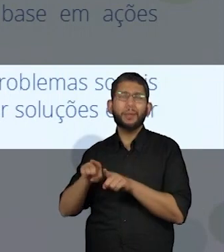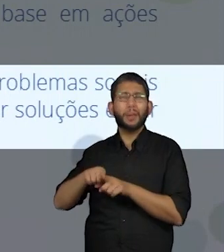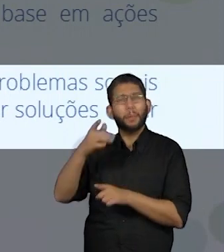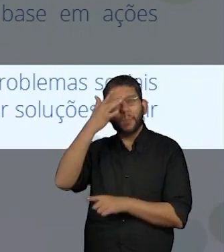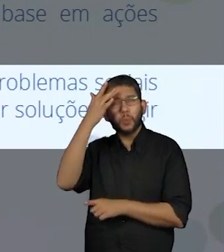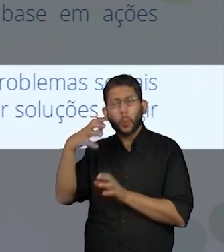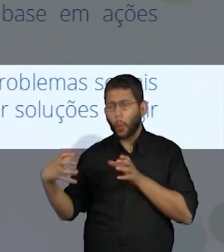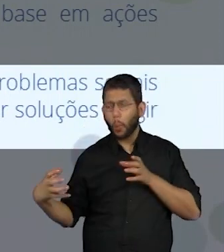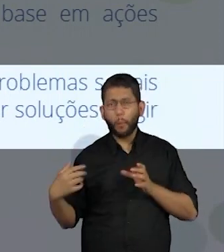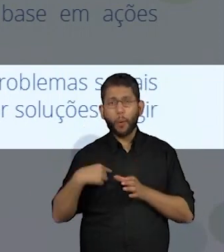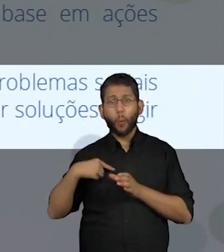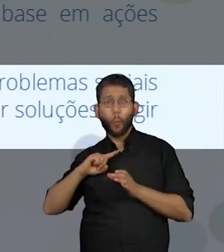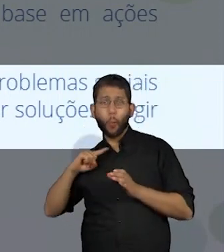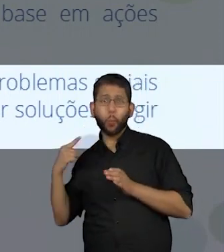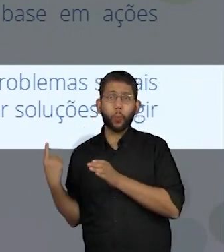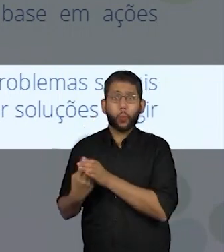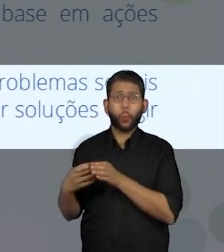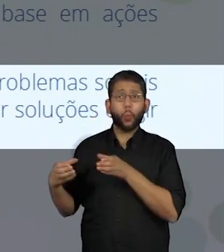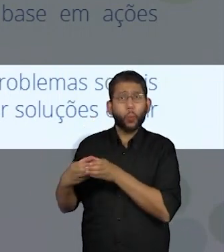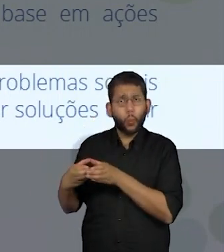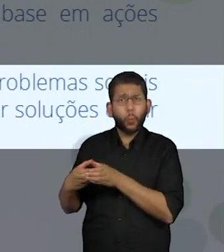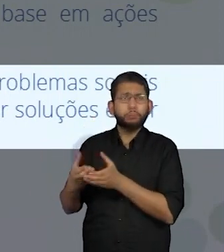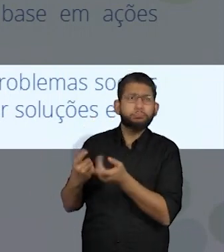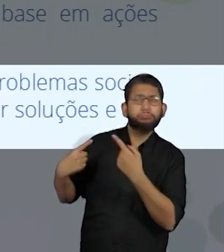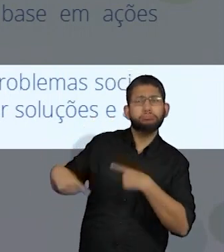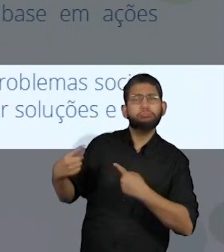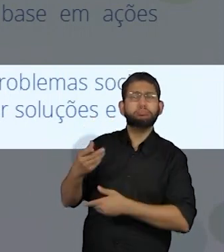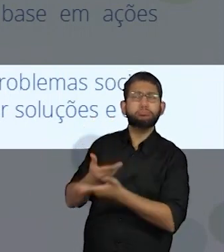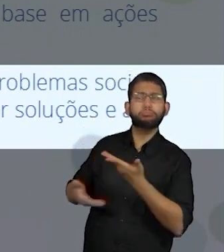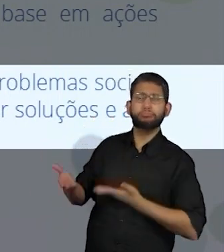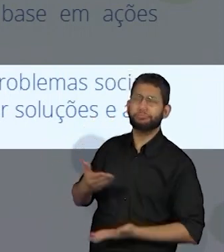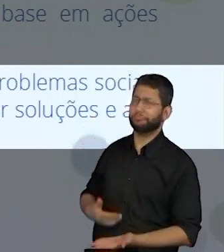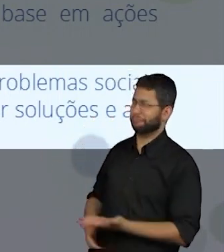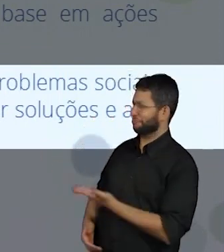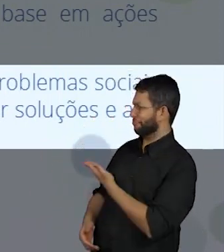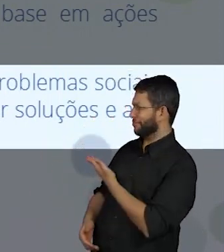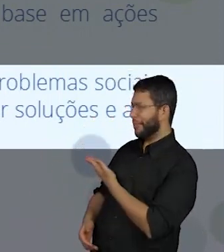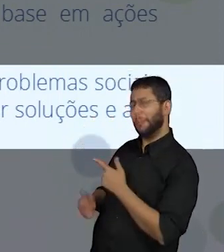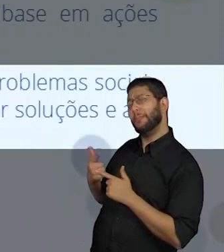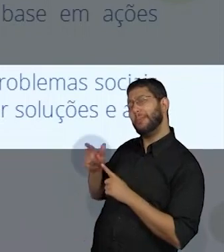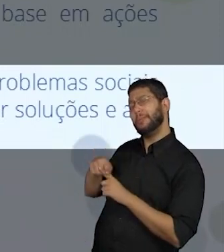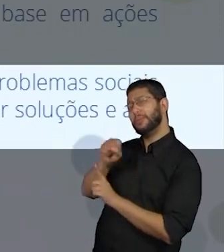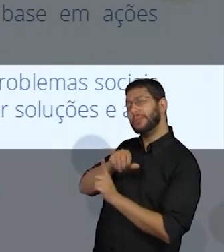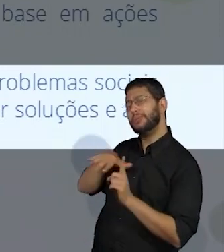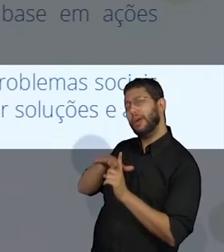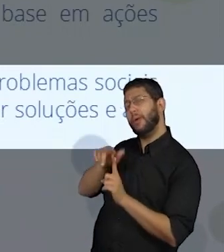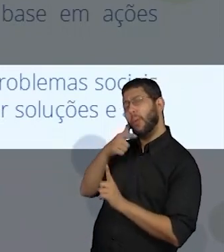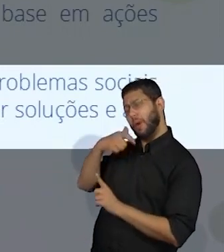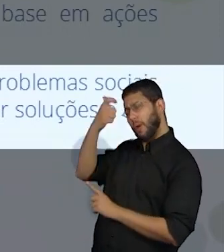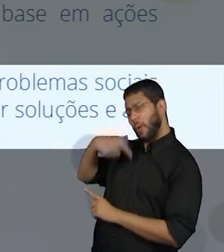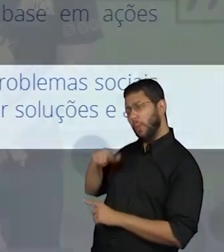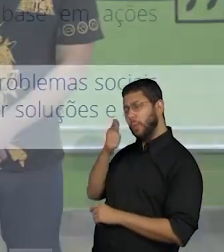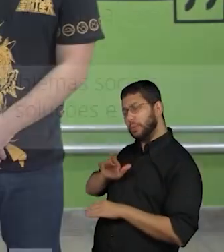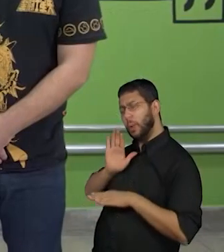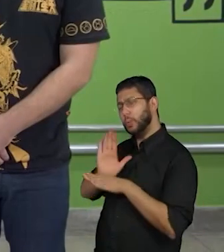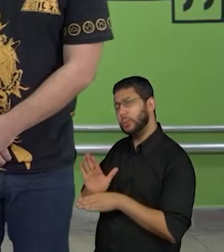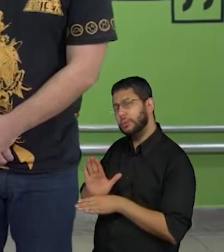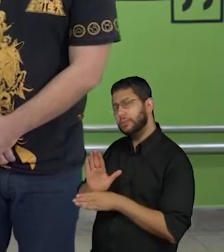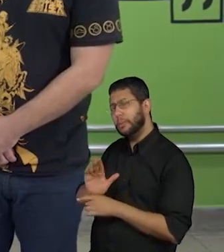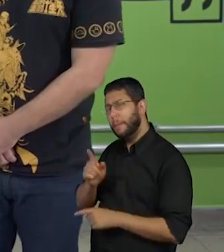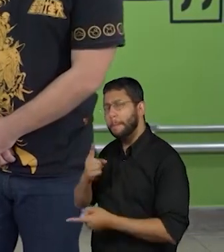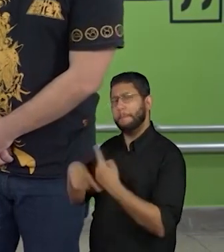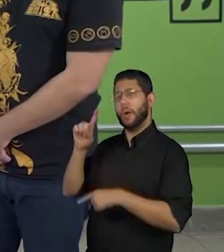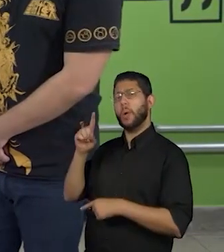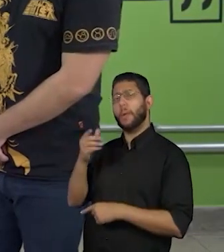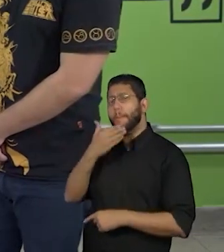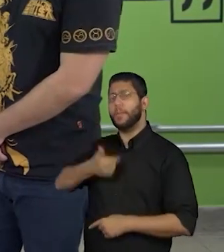de sua cidade, atuando positivamente no sentido de propor soluções e agir de forma comunitária. Então agora a gente